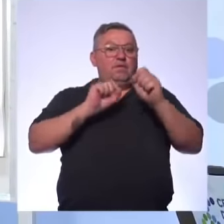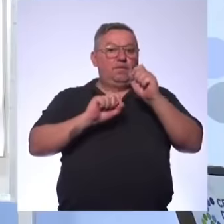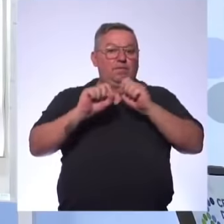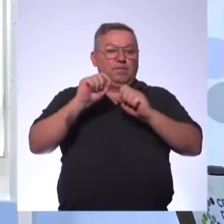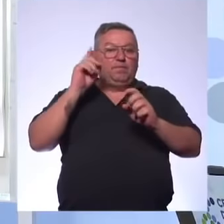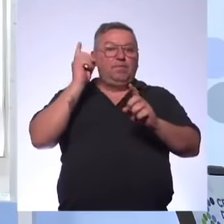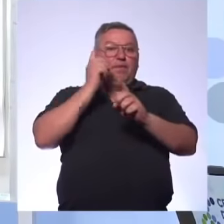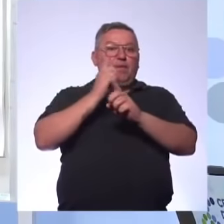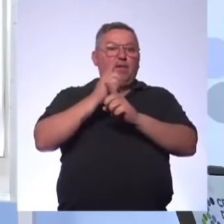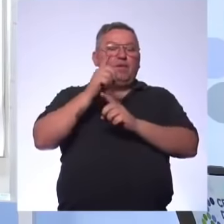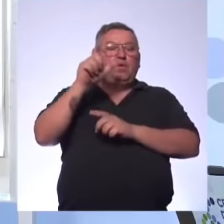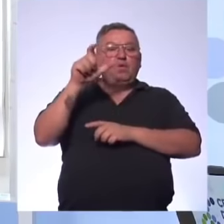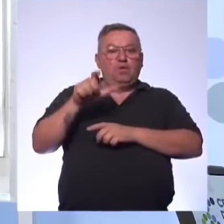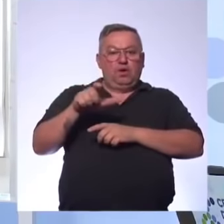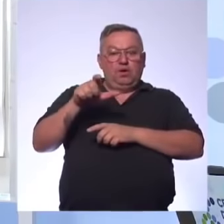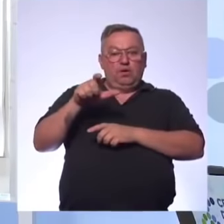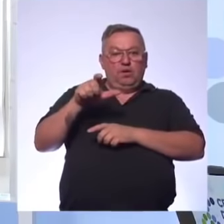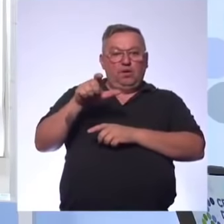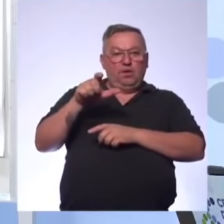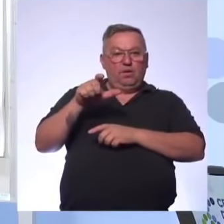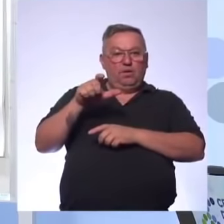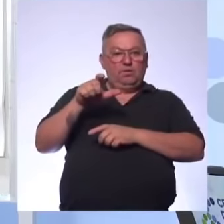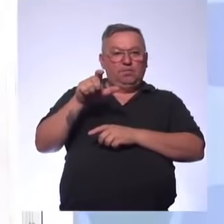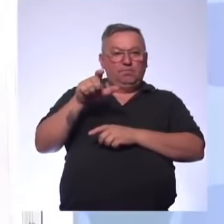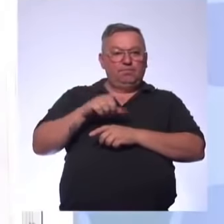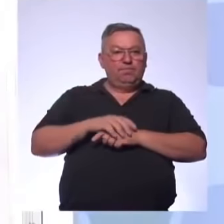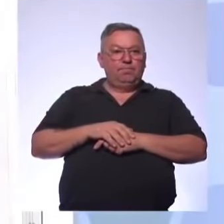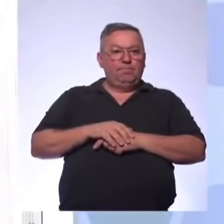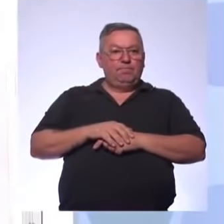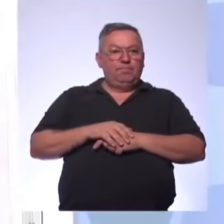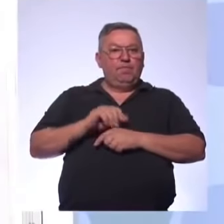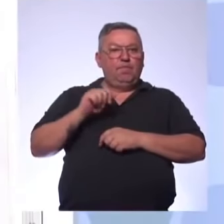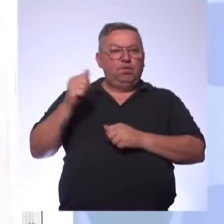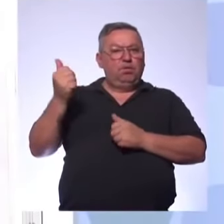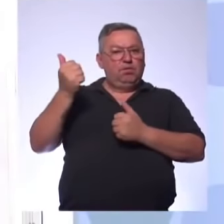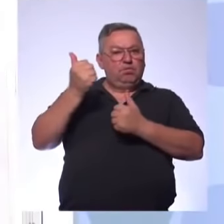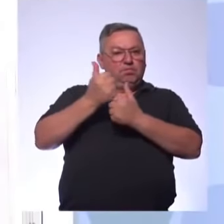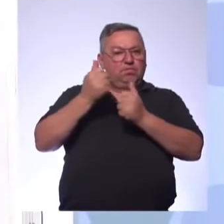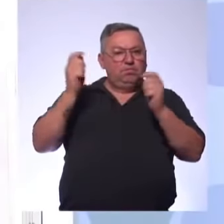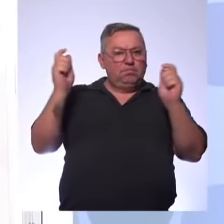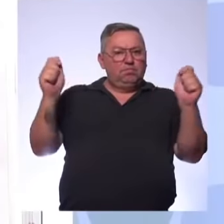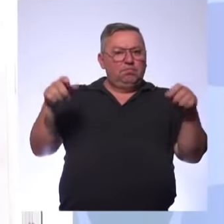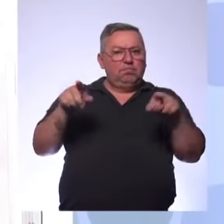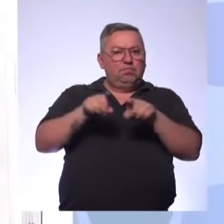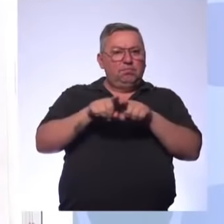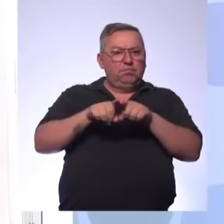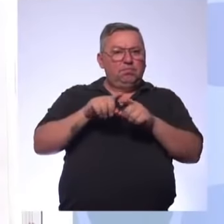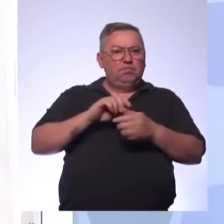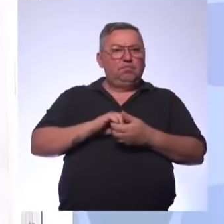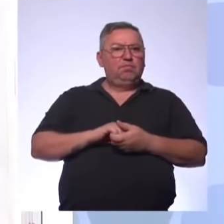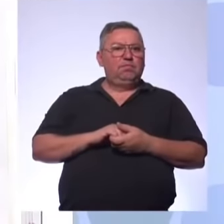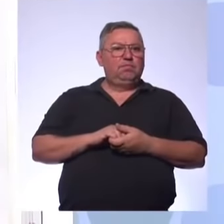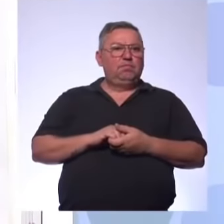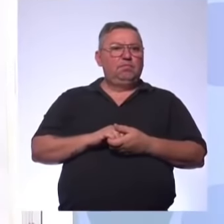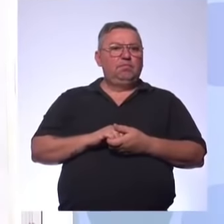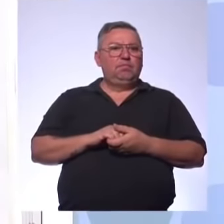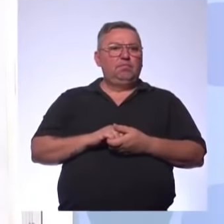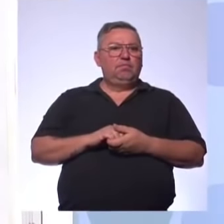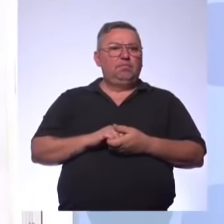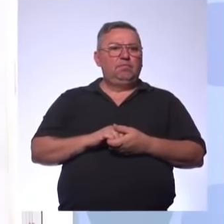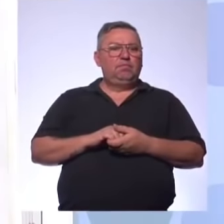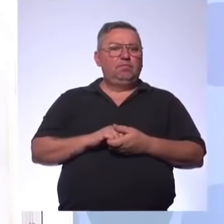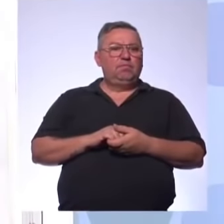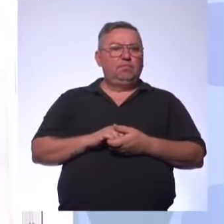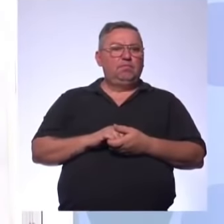você vai fazer você vai localizar o sujeito aqui ó sujeito é isso aqui posso substituir posso posso substituir dei também se eu quiser